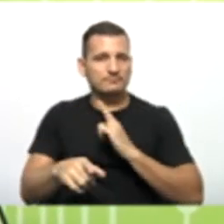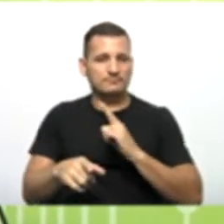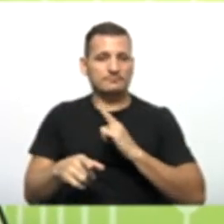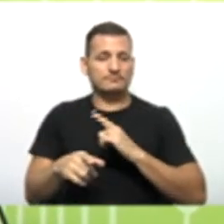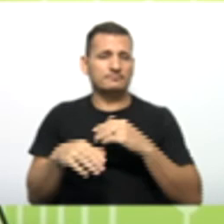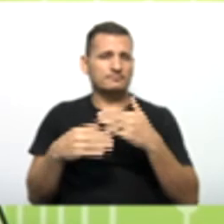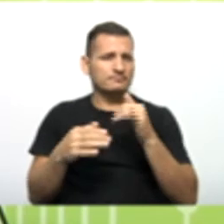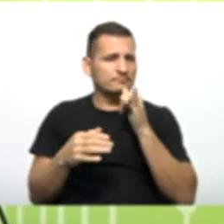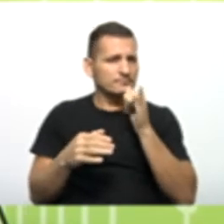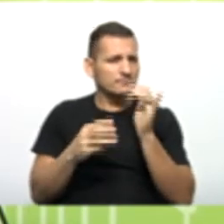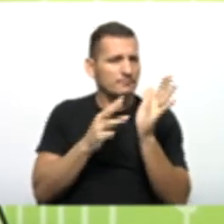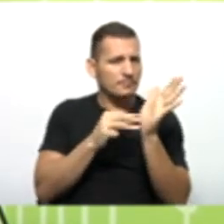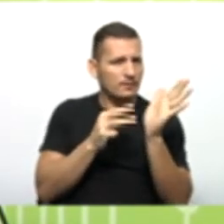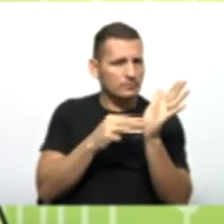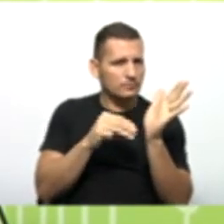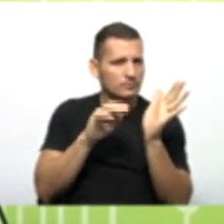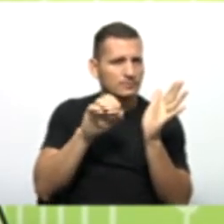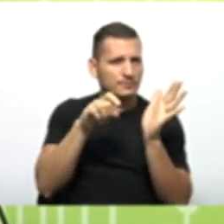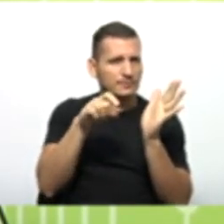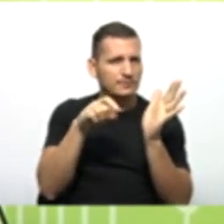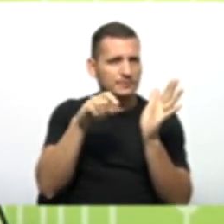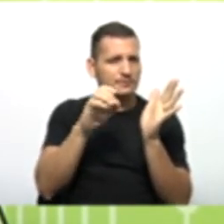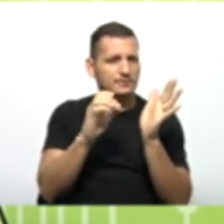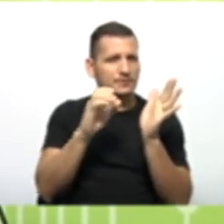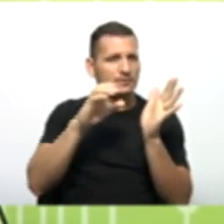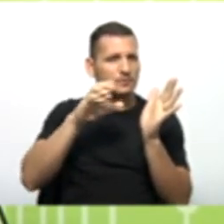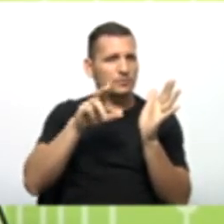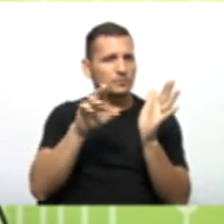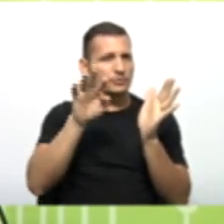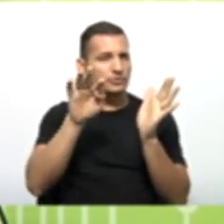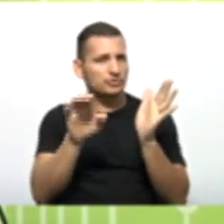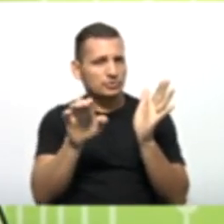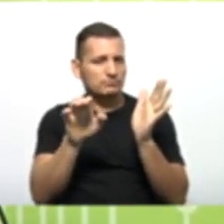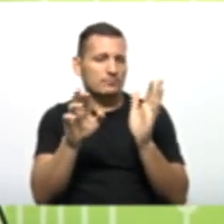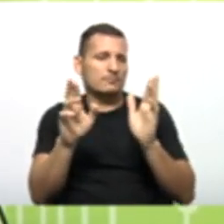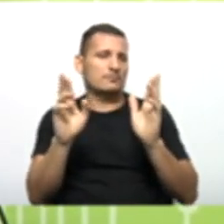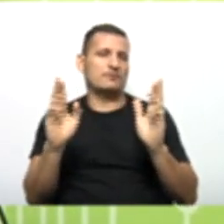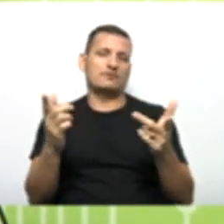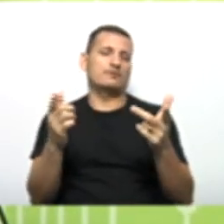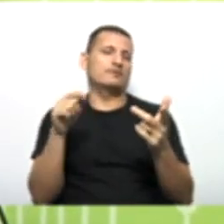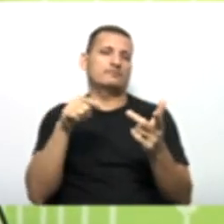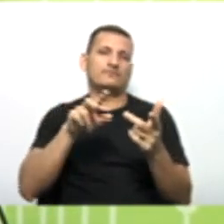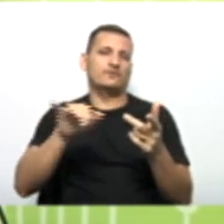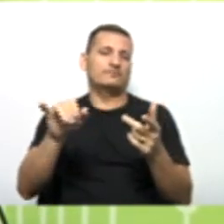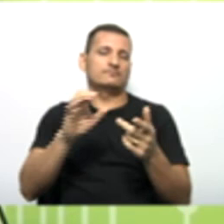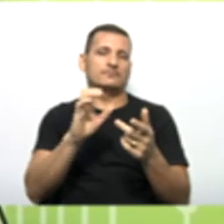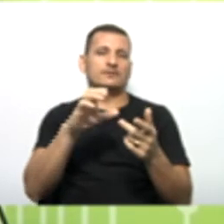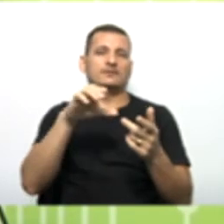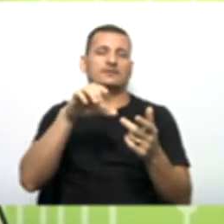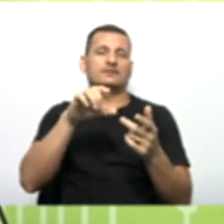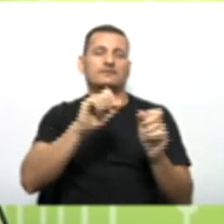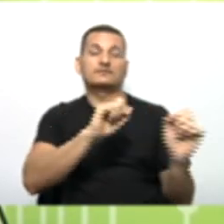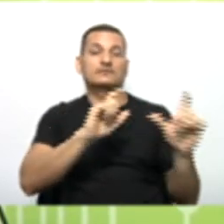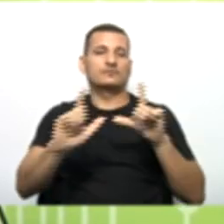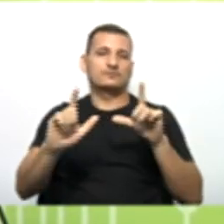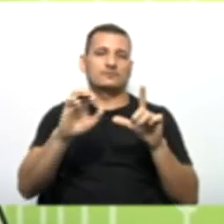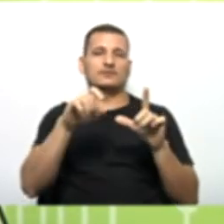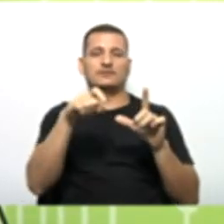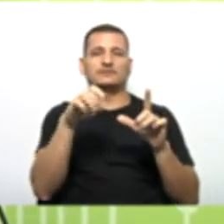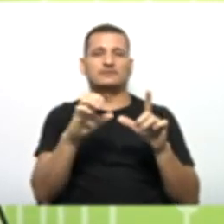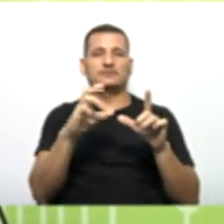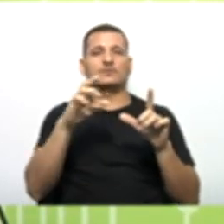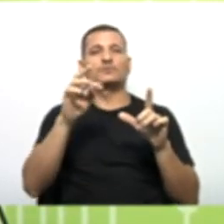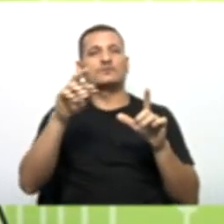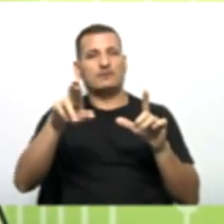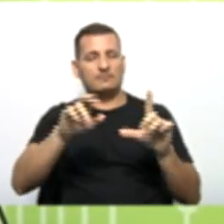nome do método é execute lógico que ele vai executar alguma coisa e como ele está